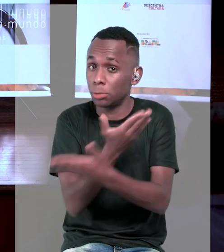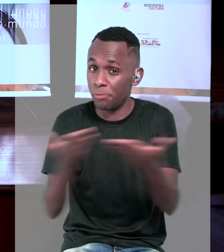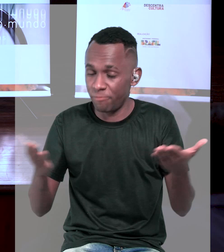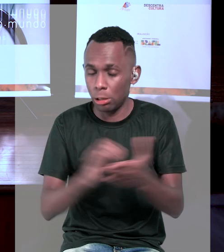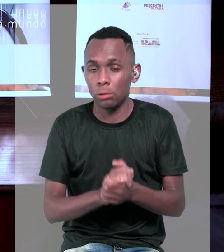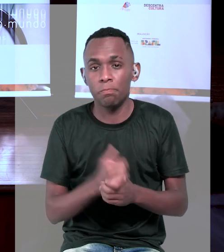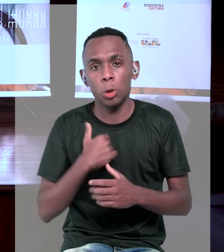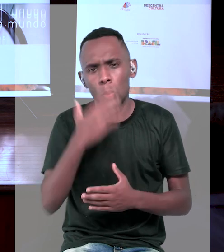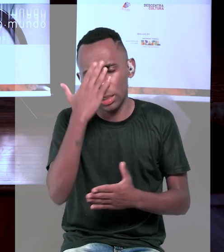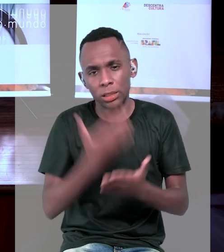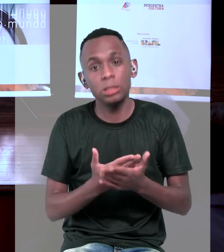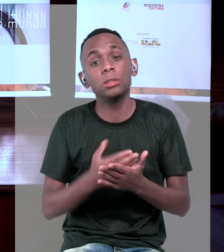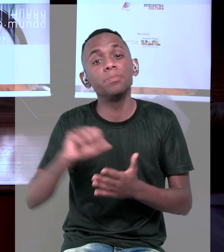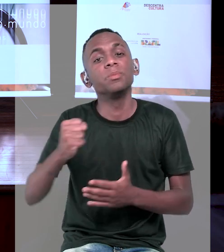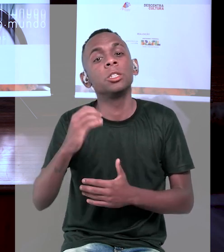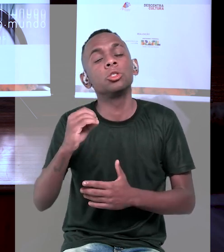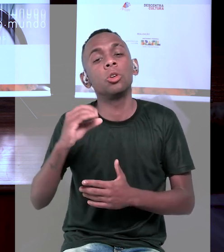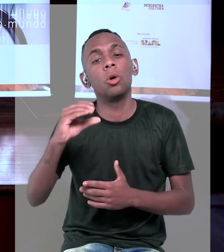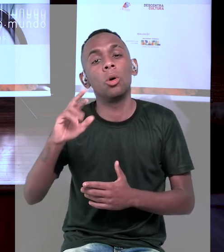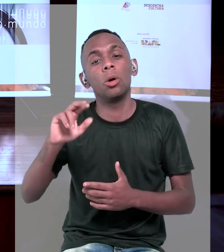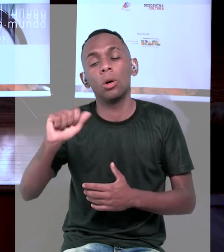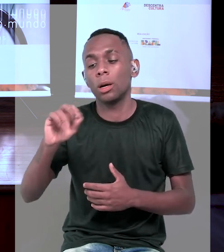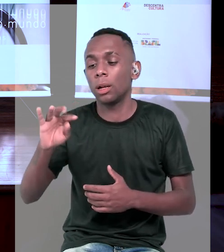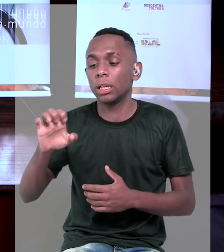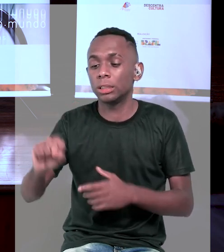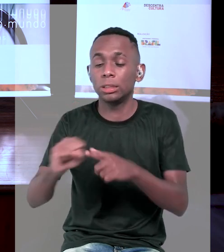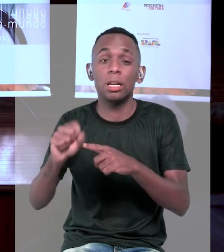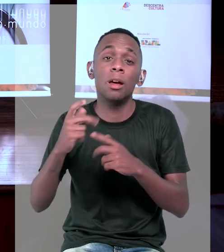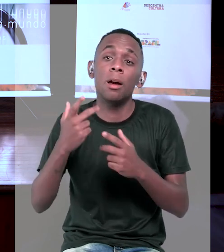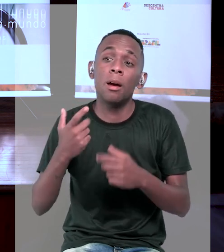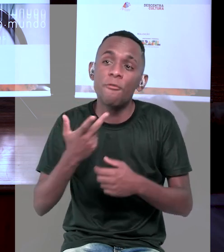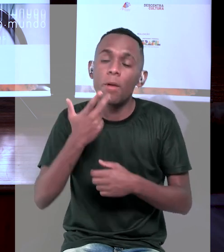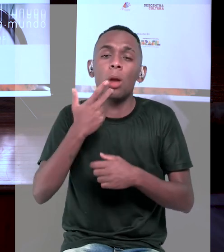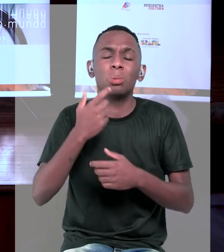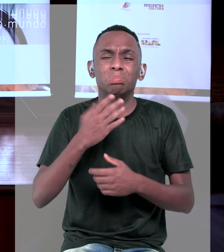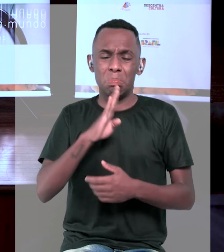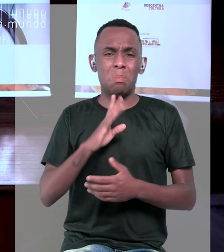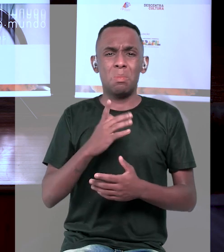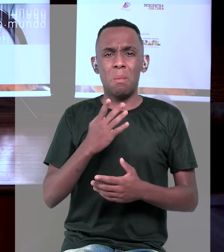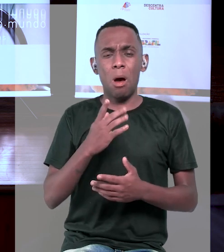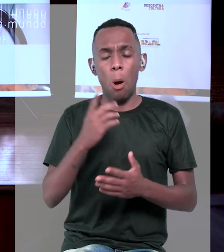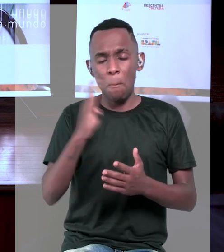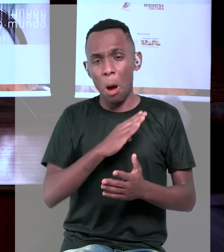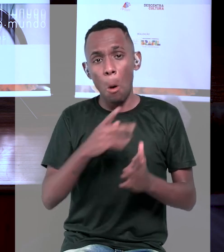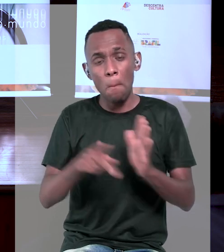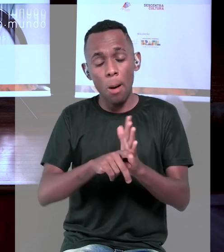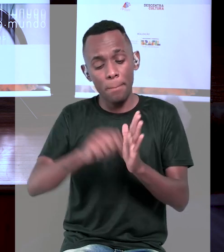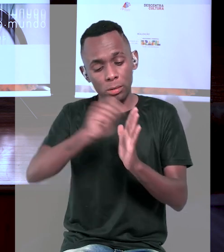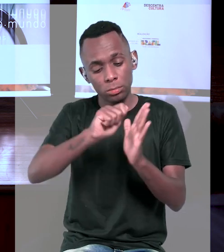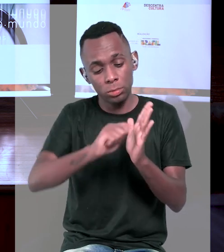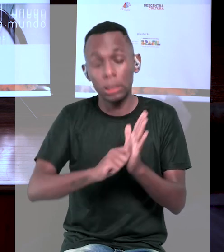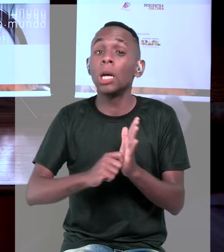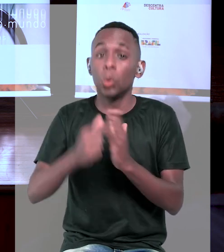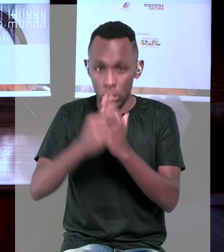Sócrates, quando falou mal da escrita, e ele faz isso no livro Fedro de Platão, há outros